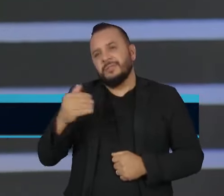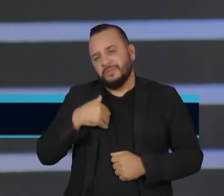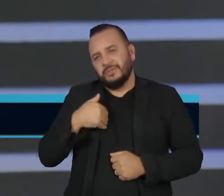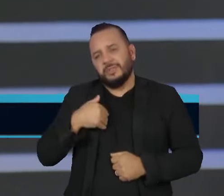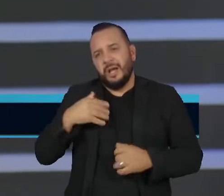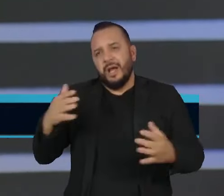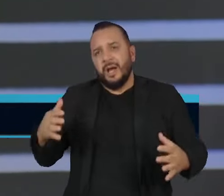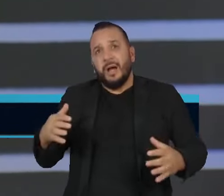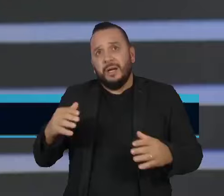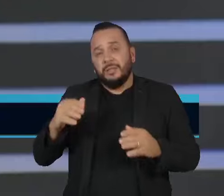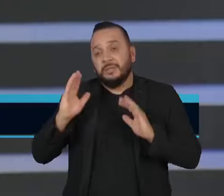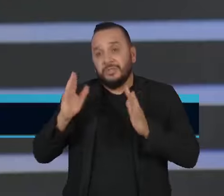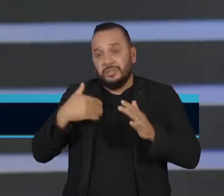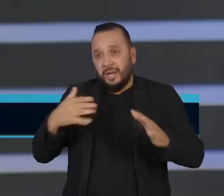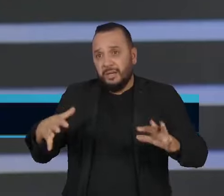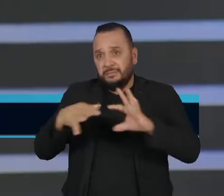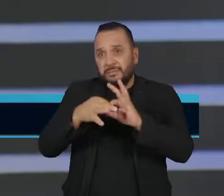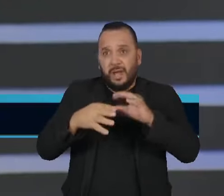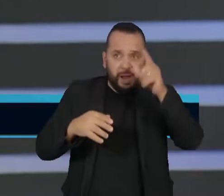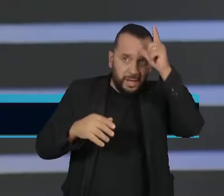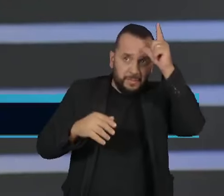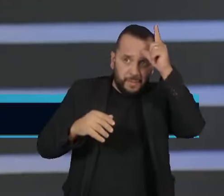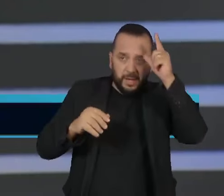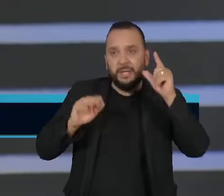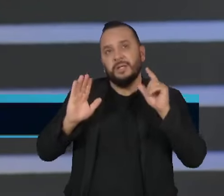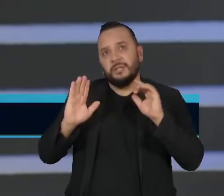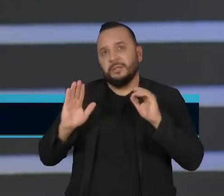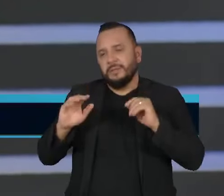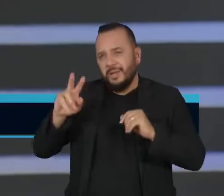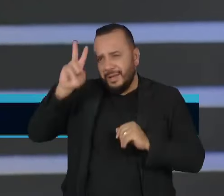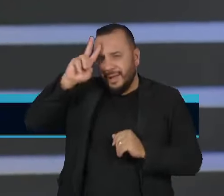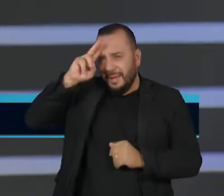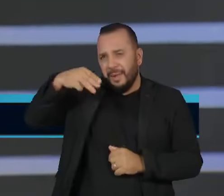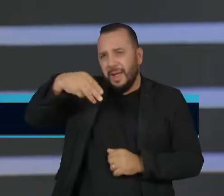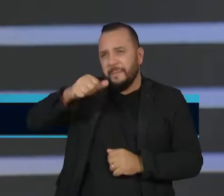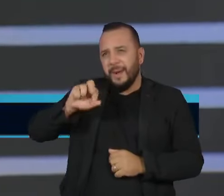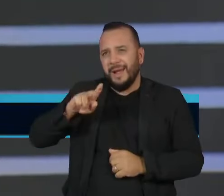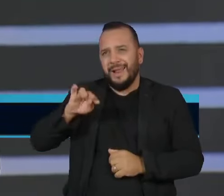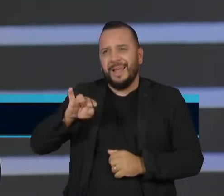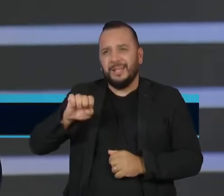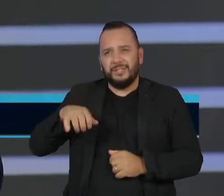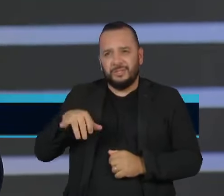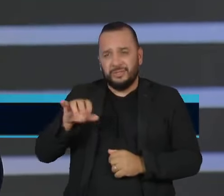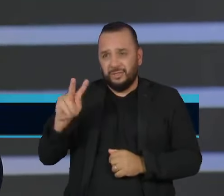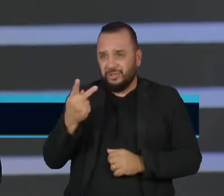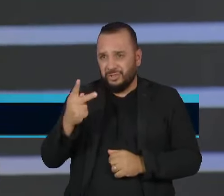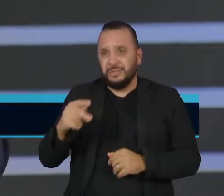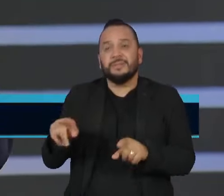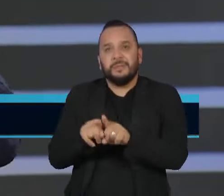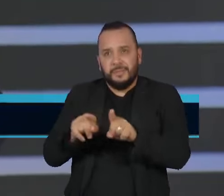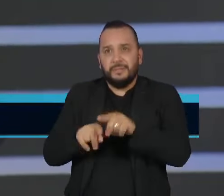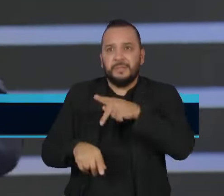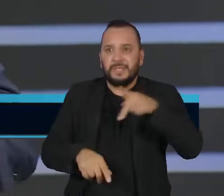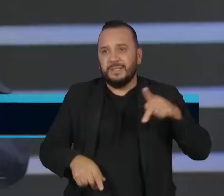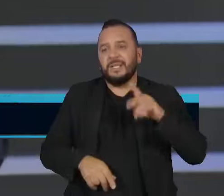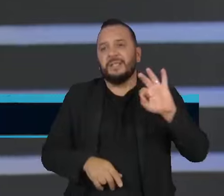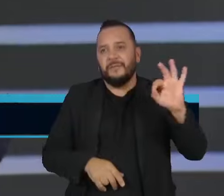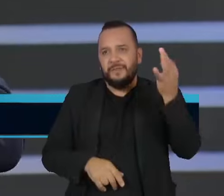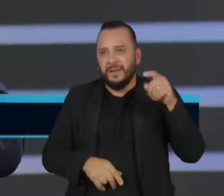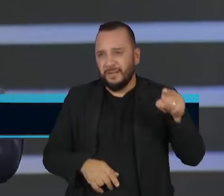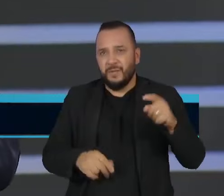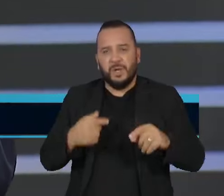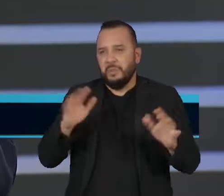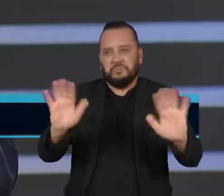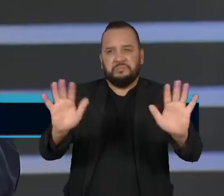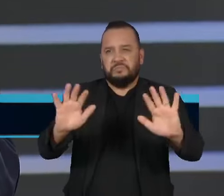impensável, porque no ano anterior, tanto a Margaret Thatcher, primeira-ministra do Reino Unido, como François Mitterrand, presidente da França, falaram nada, que não